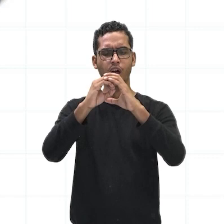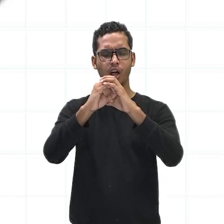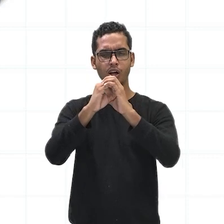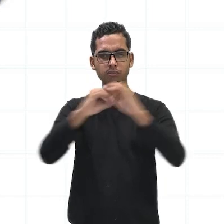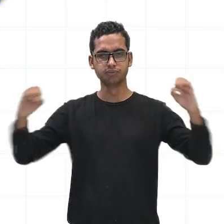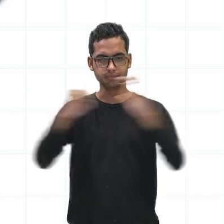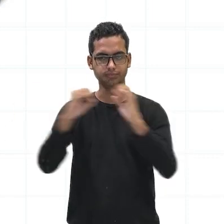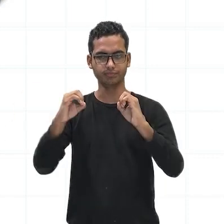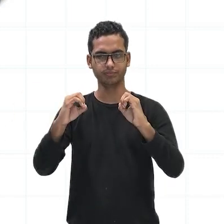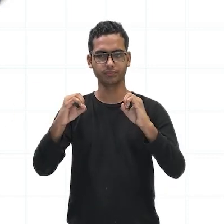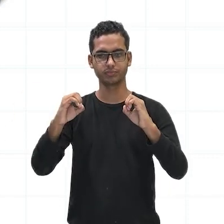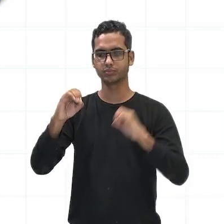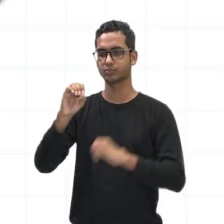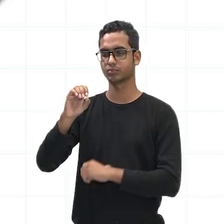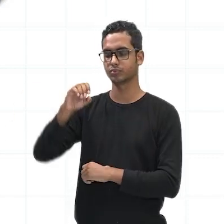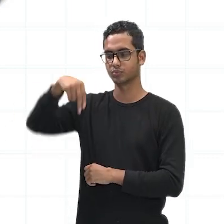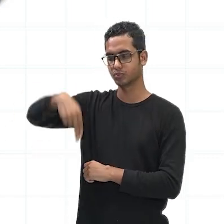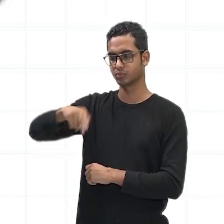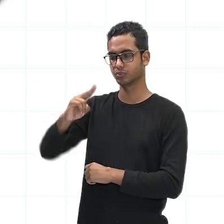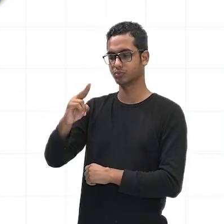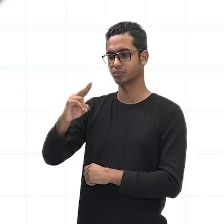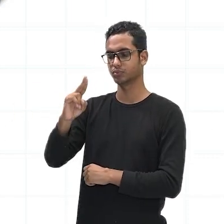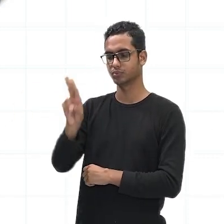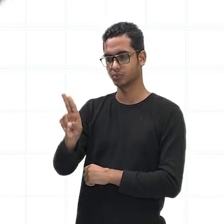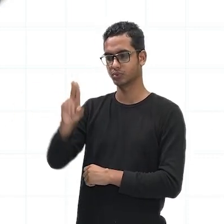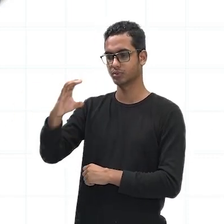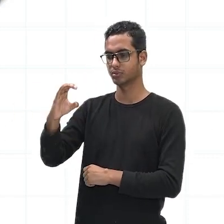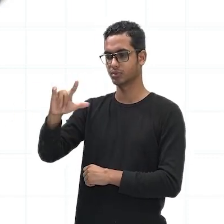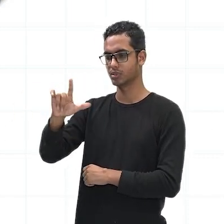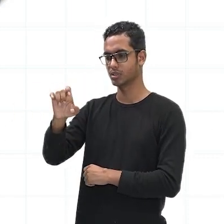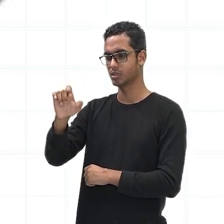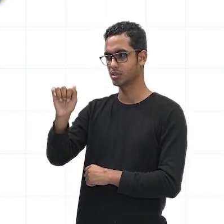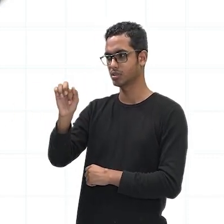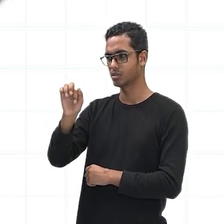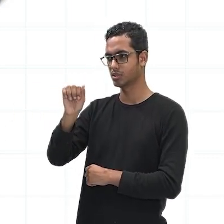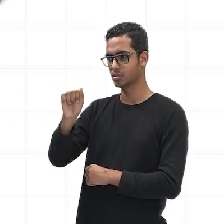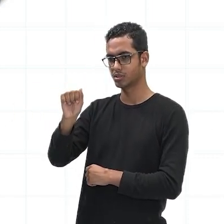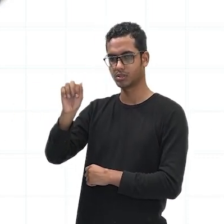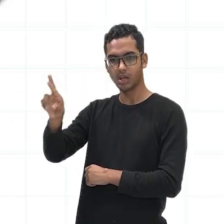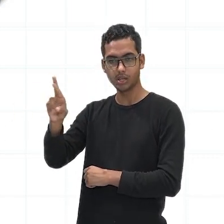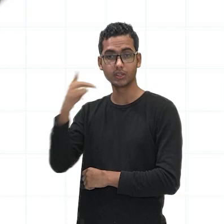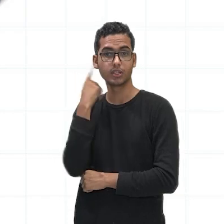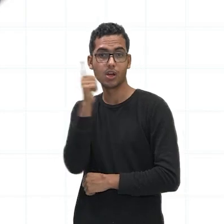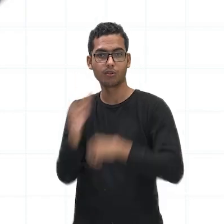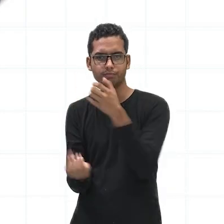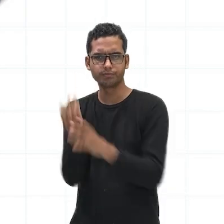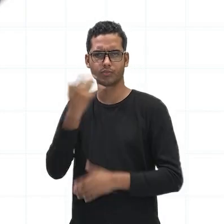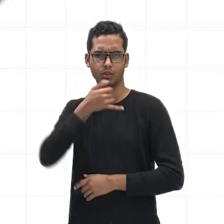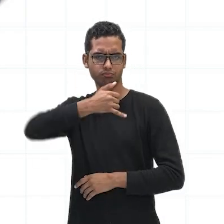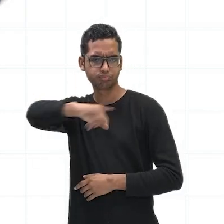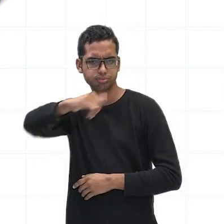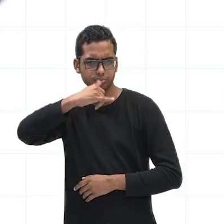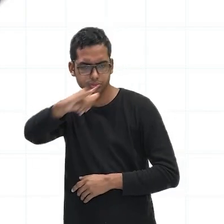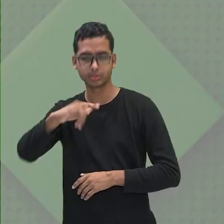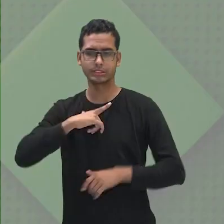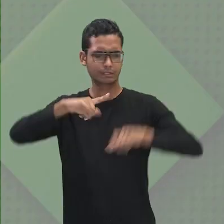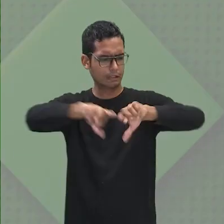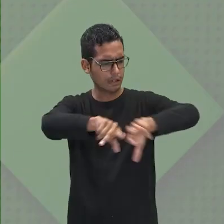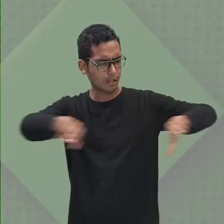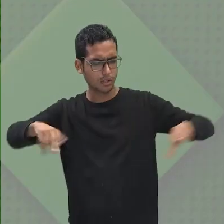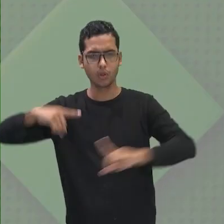fissão nuclear relacionada ali com outros elementos para que possa gerar energia. Então existem ali as fontes, né, que são